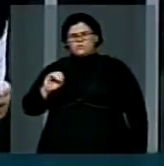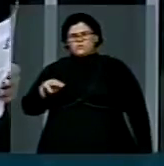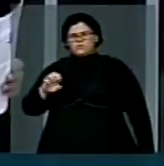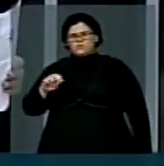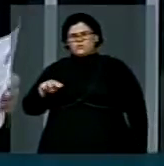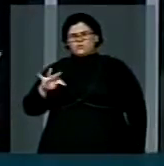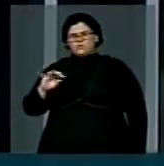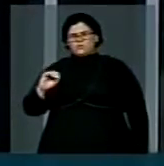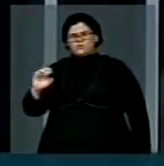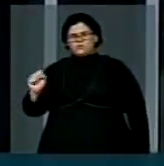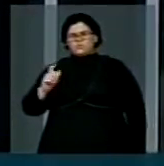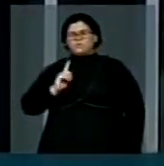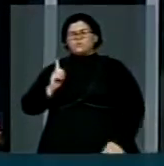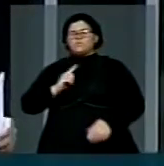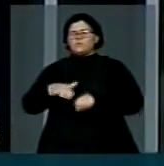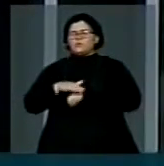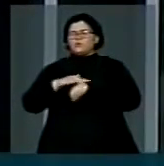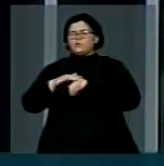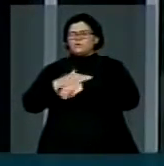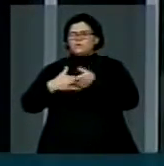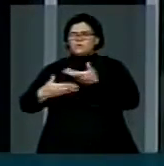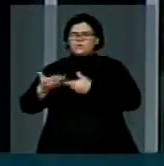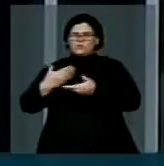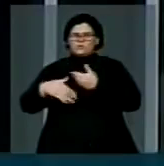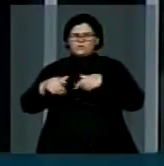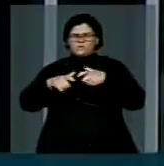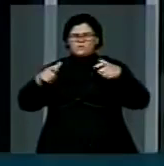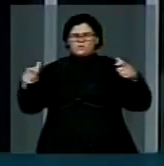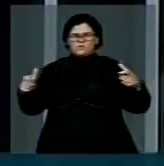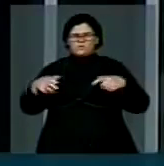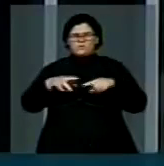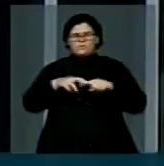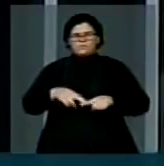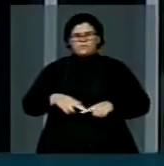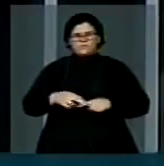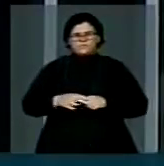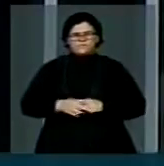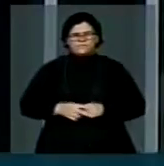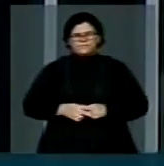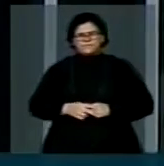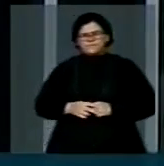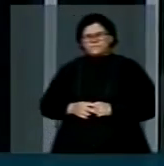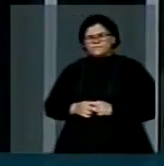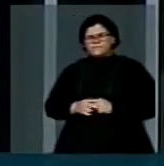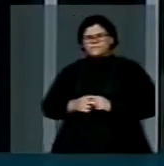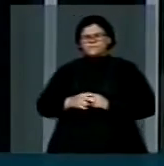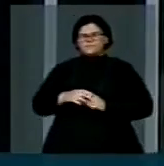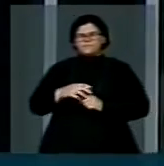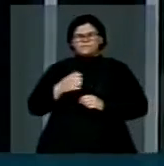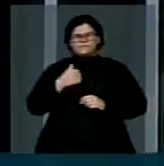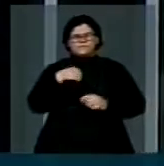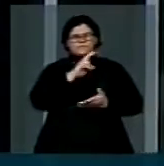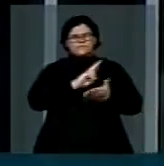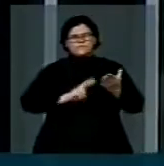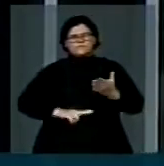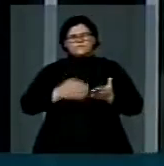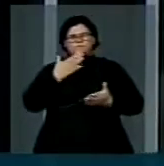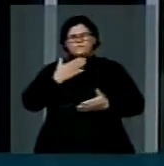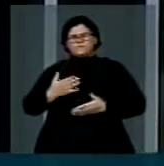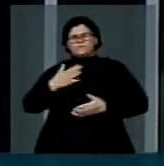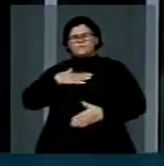o diálogo social amplamente divulgado. Nesse sentido, faço questão de ler e pedir que